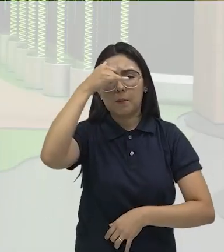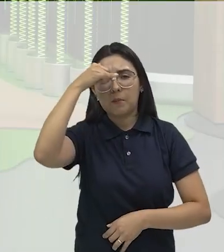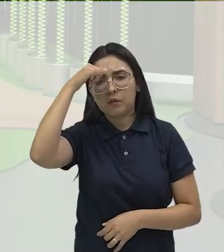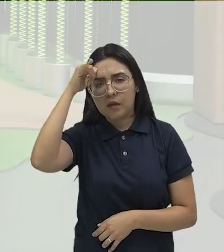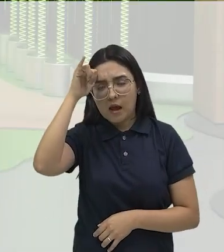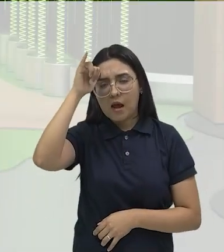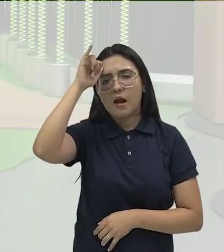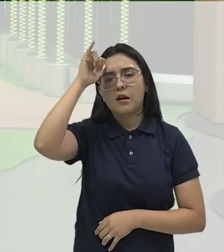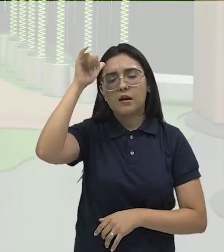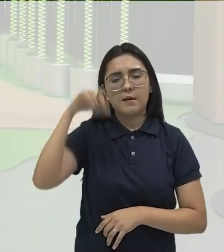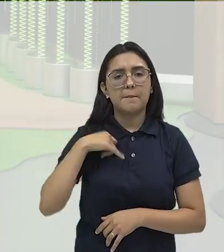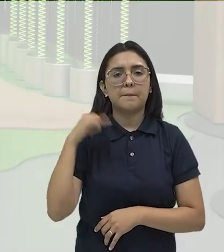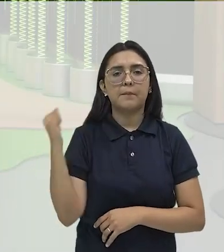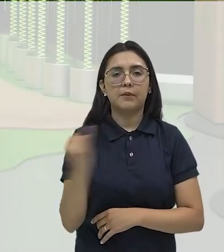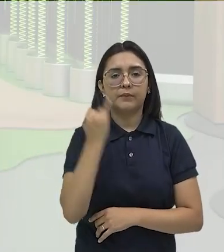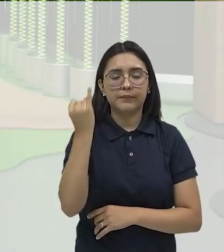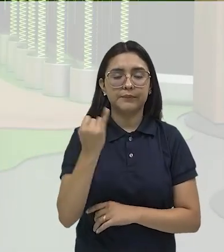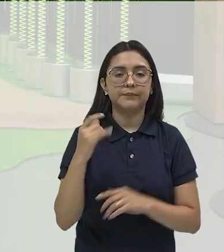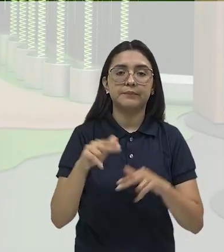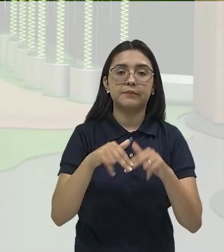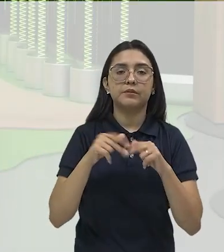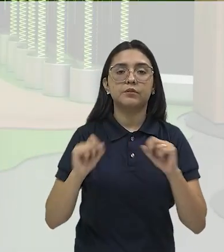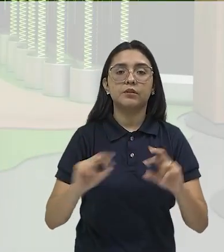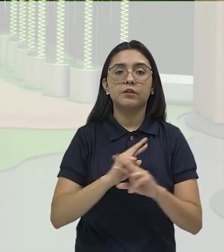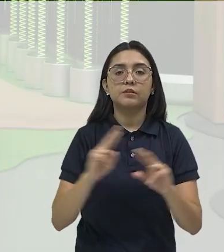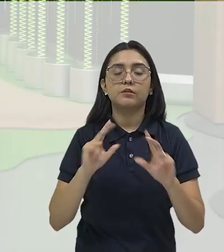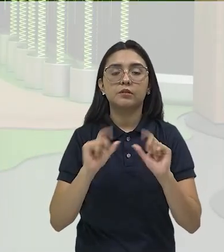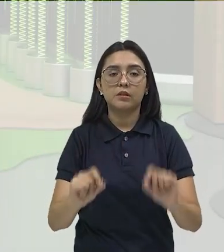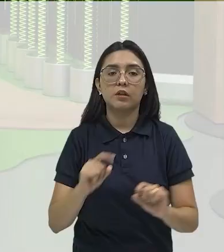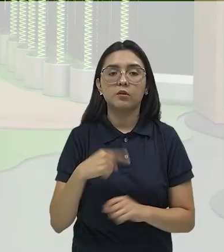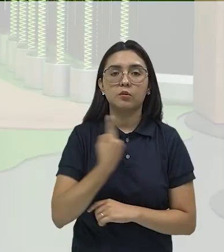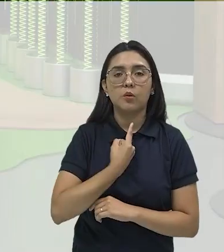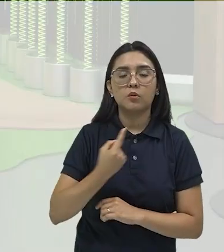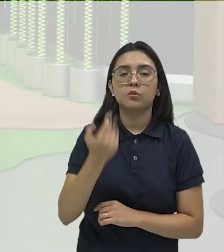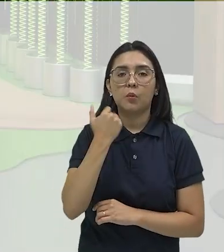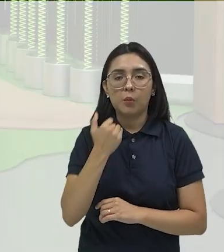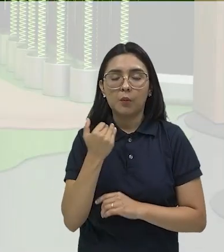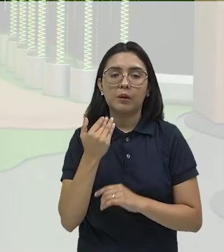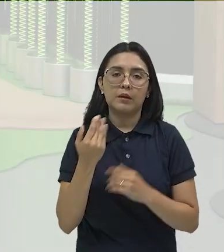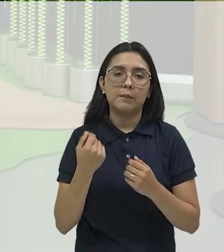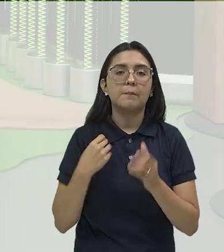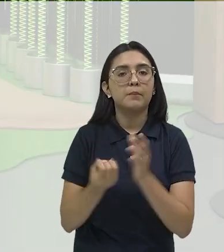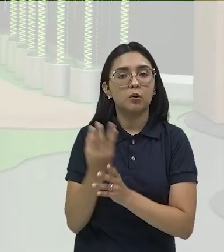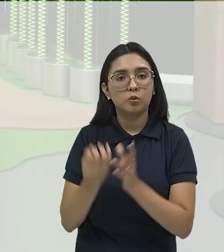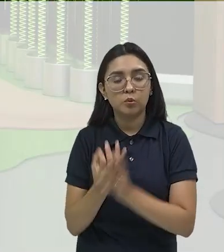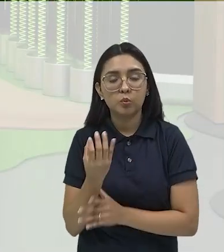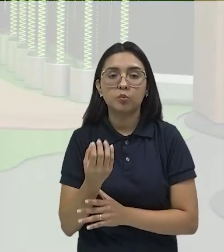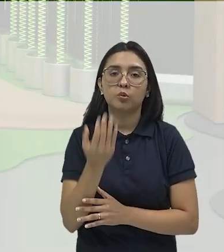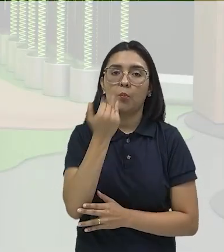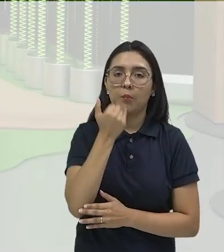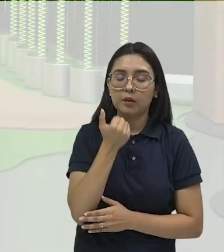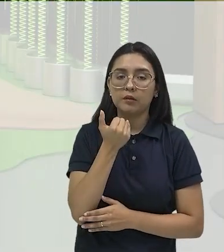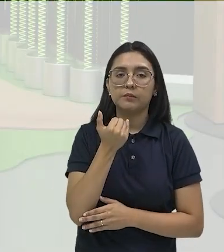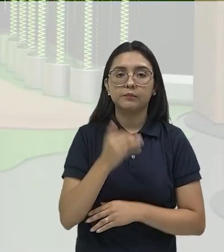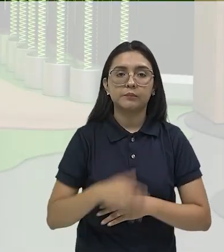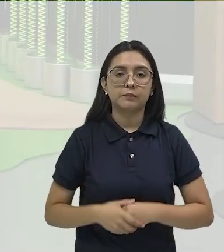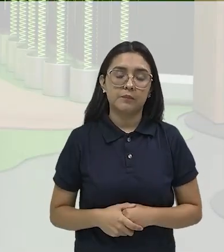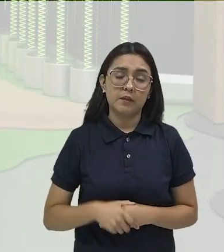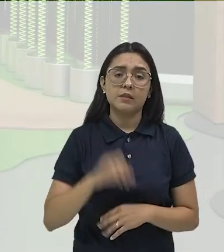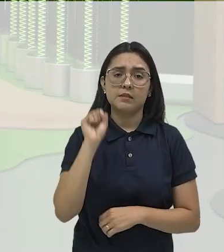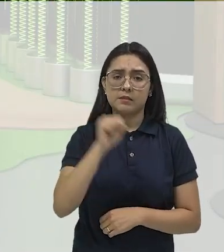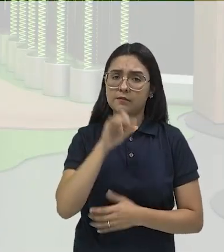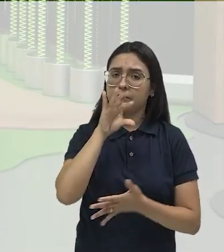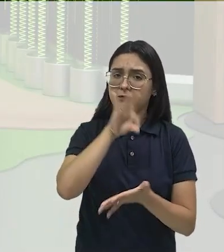porque se relacionam aí com o sustento, com a nossa alimentação,